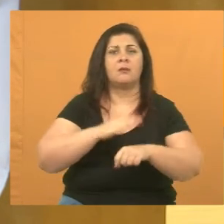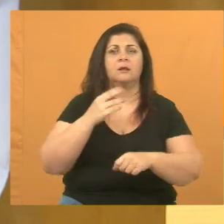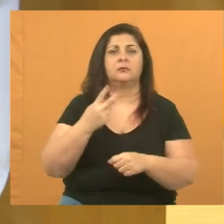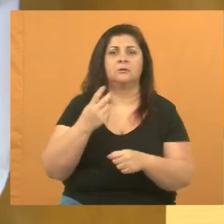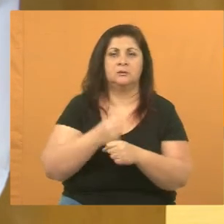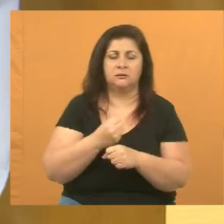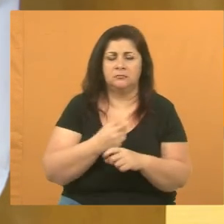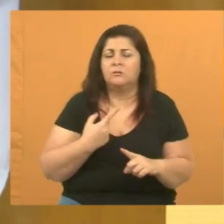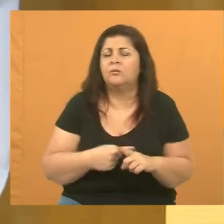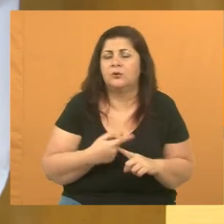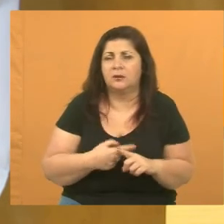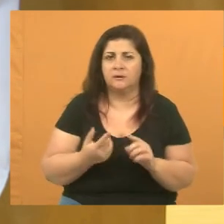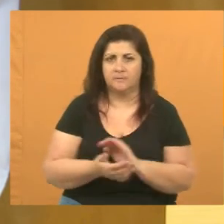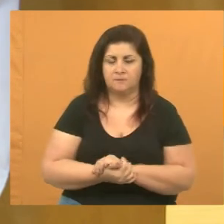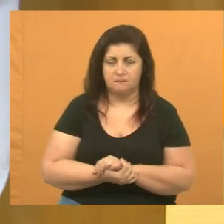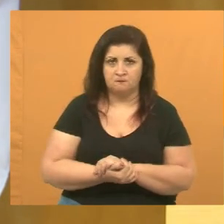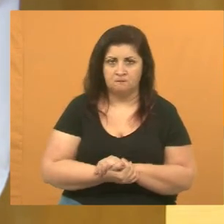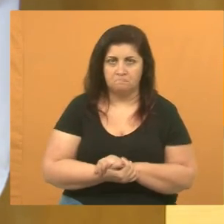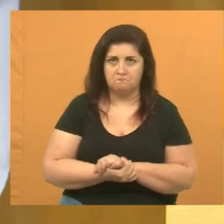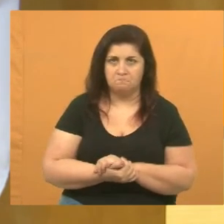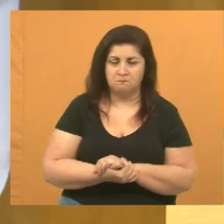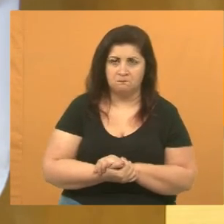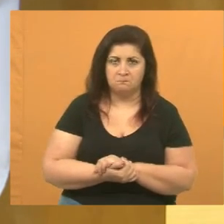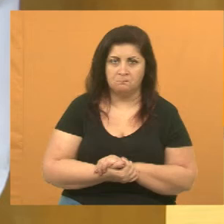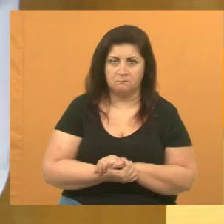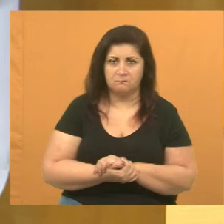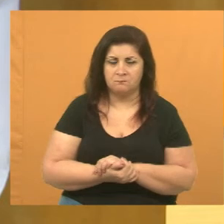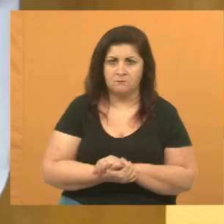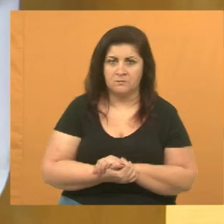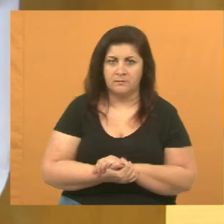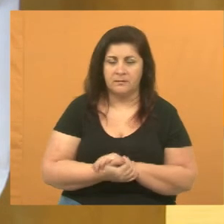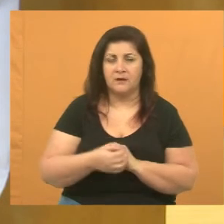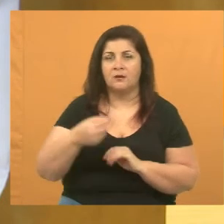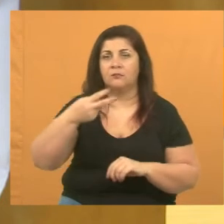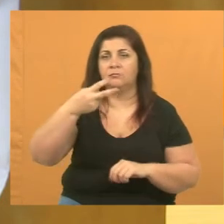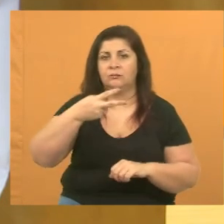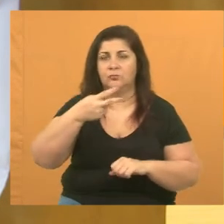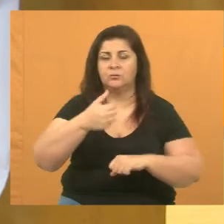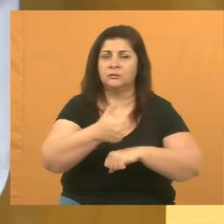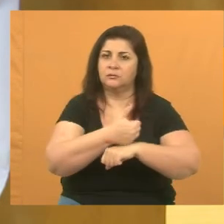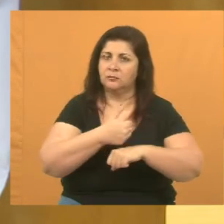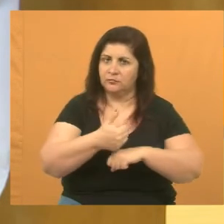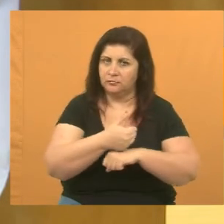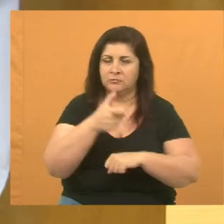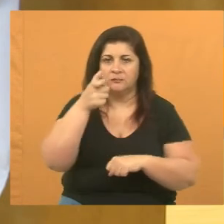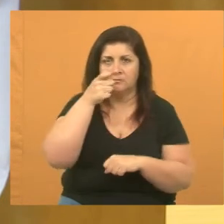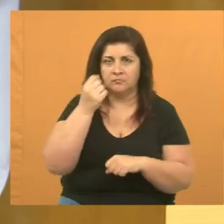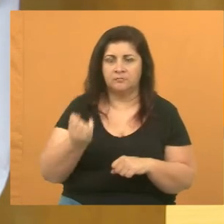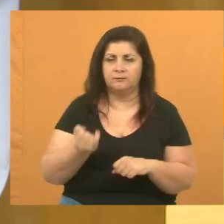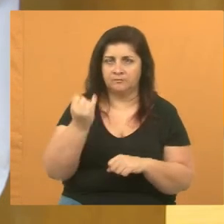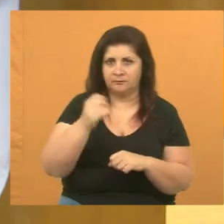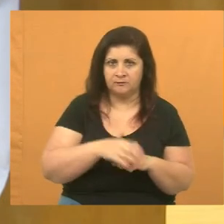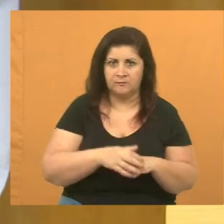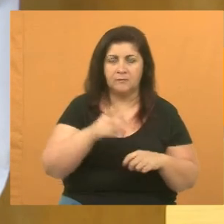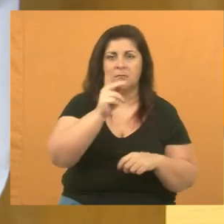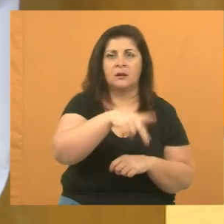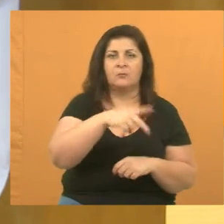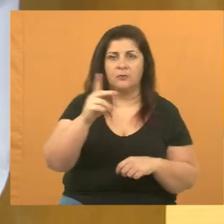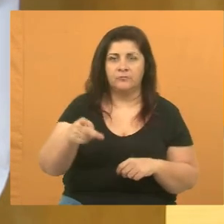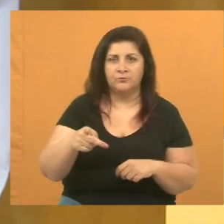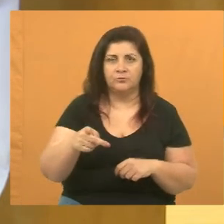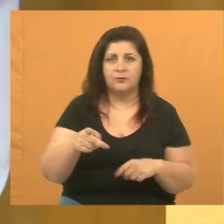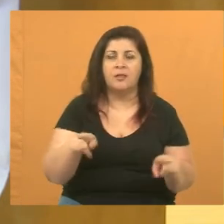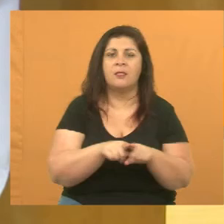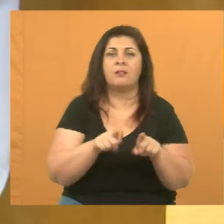quê? Uma das 2 profissões que eu valorizo muito, professor e